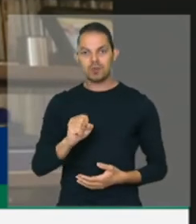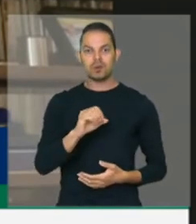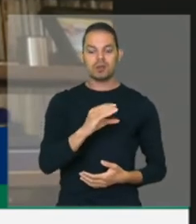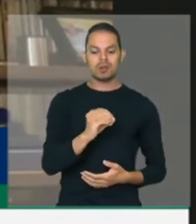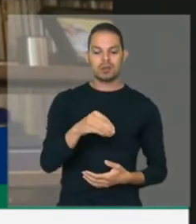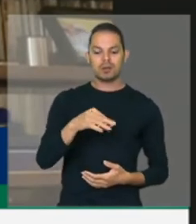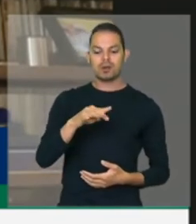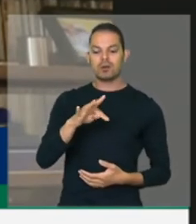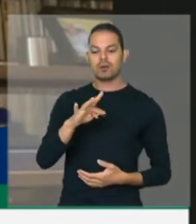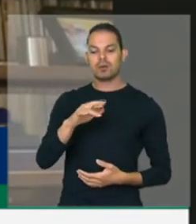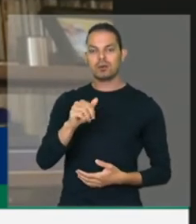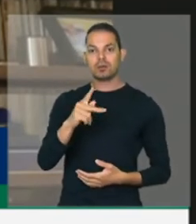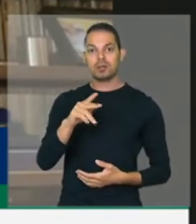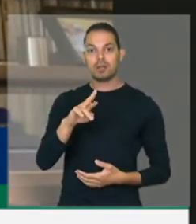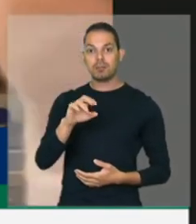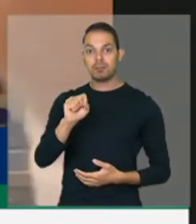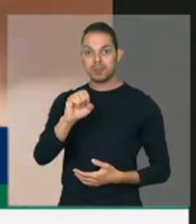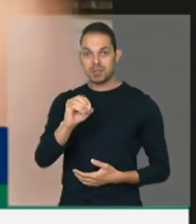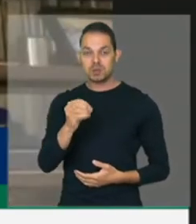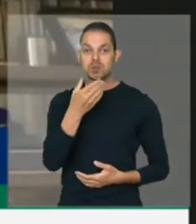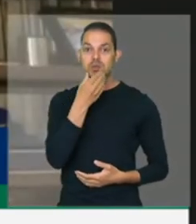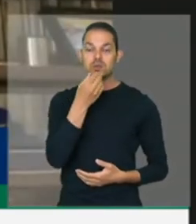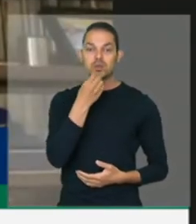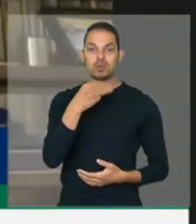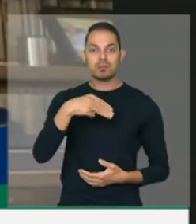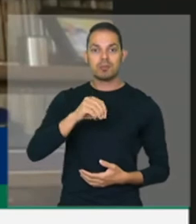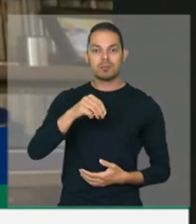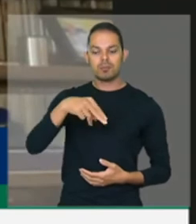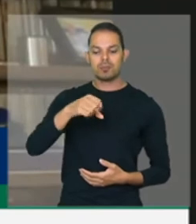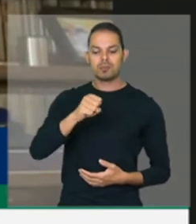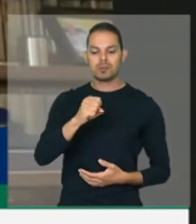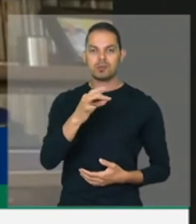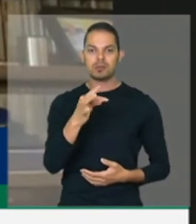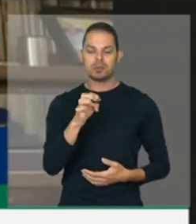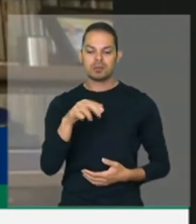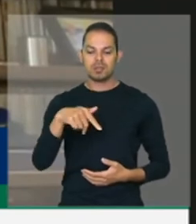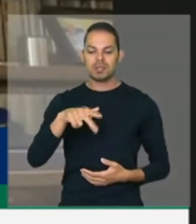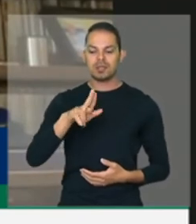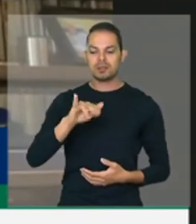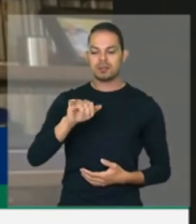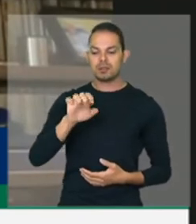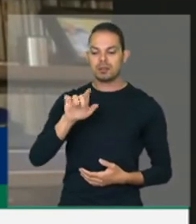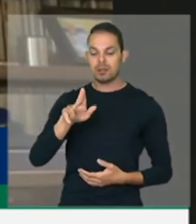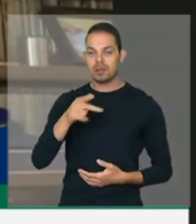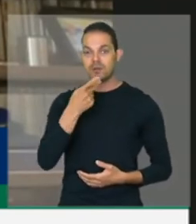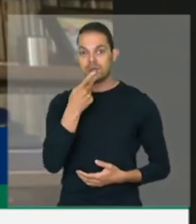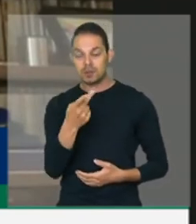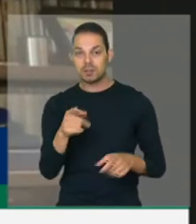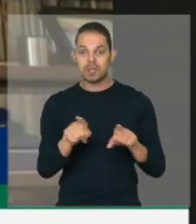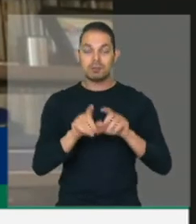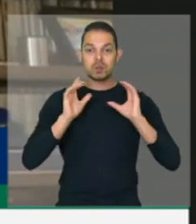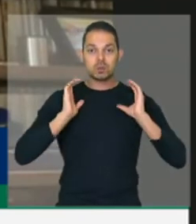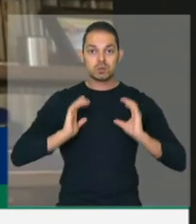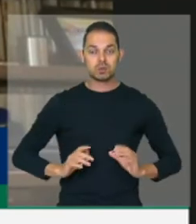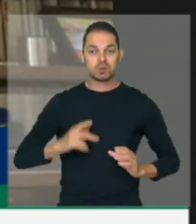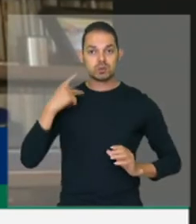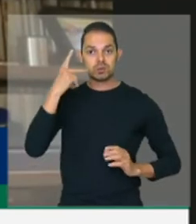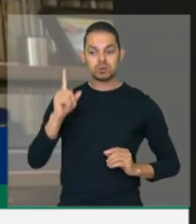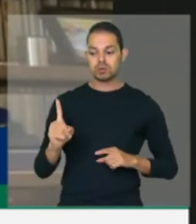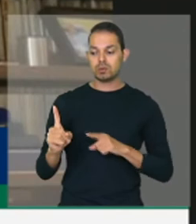disse Montesquieu. Mas é necessário dizer que a postura, a conduta do parlamentar